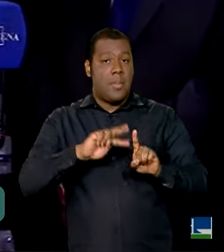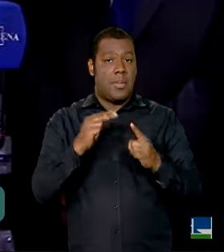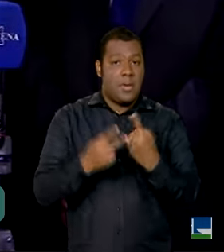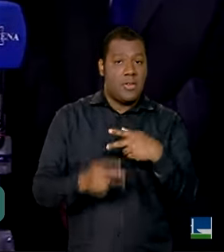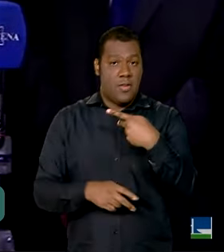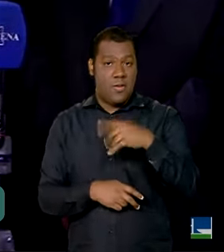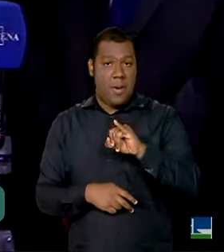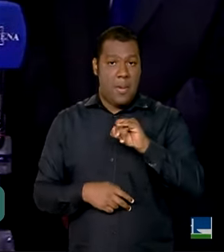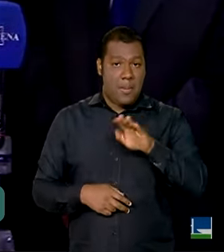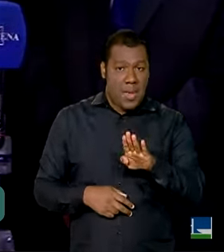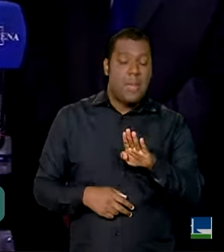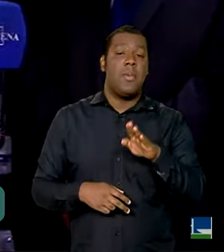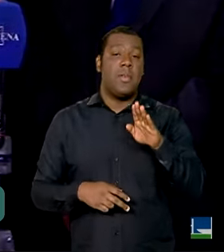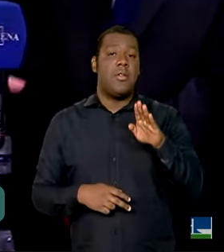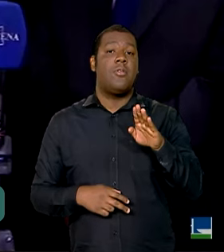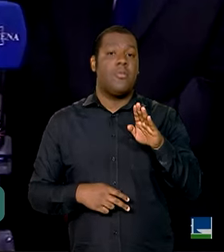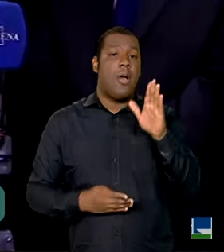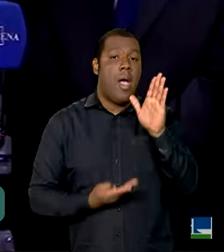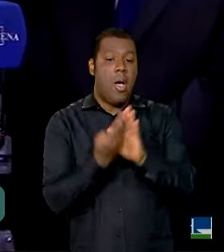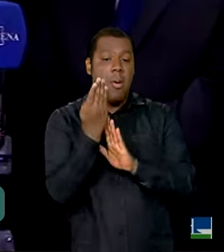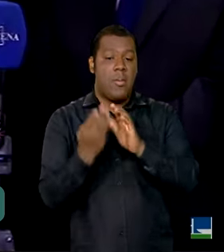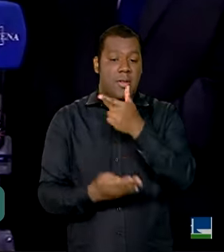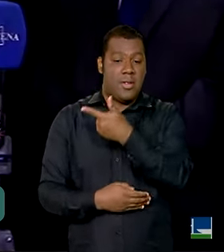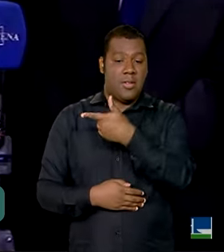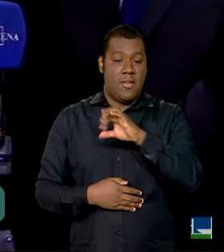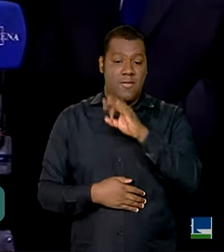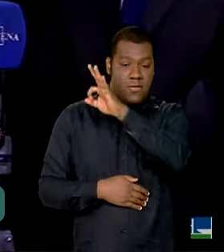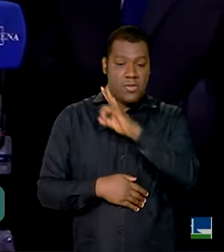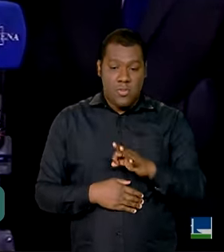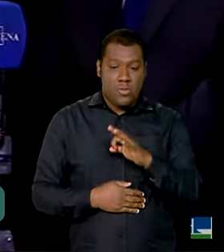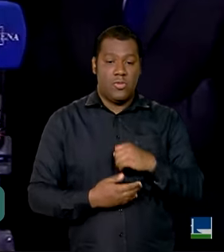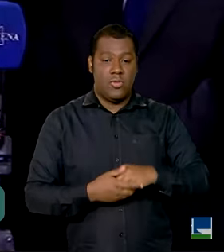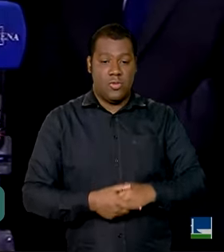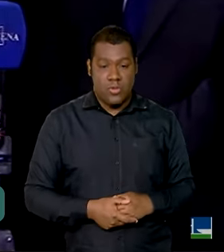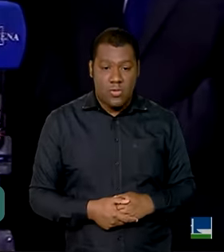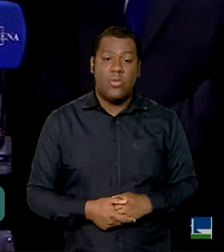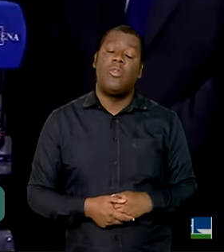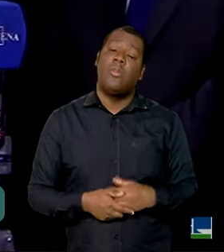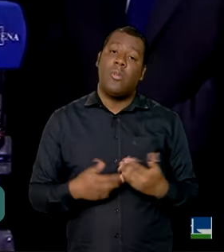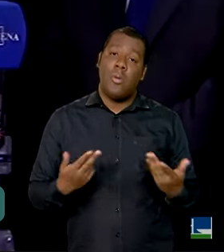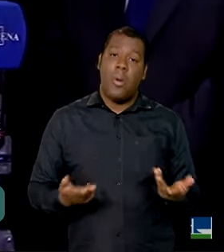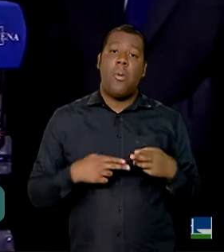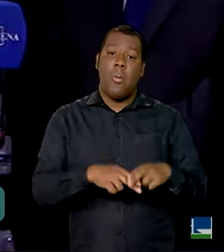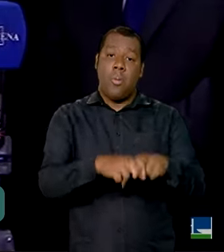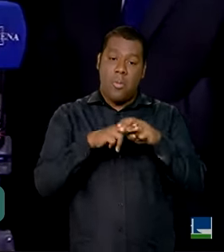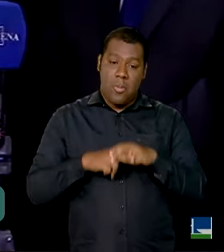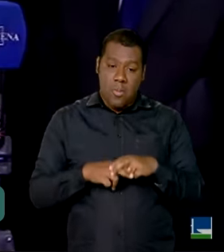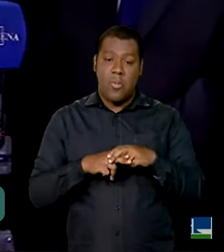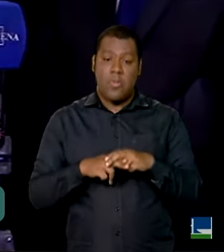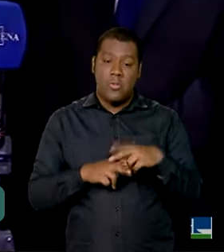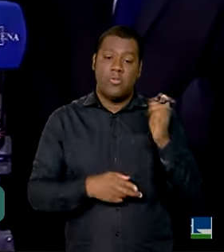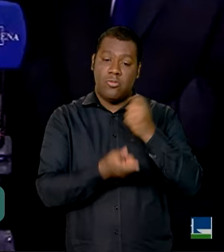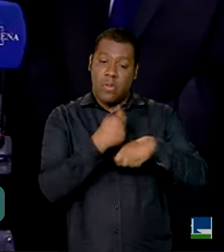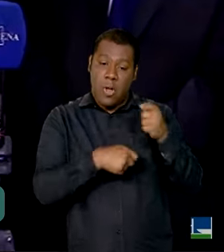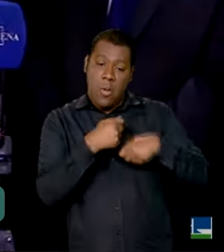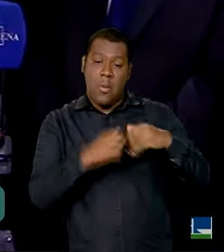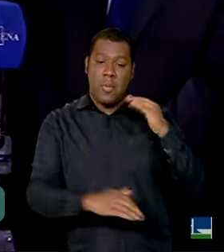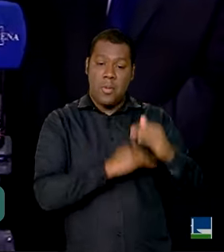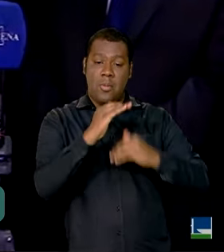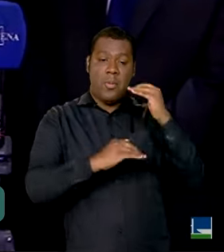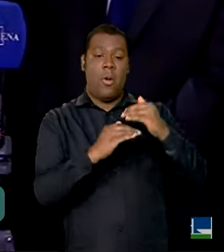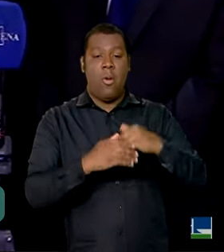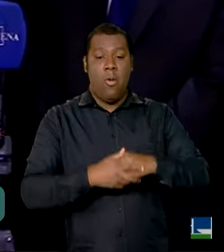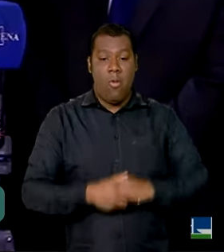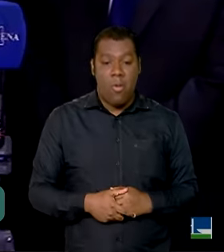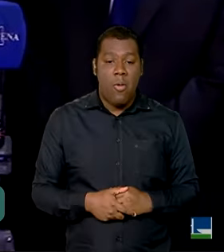20% diluído no tempo em função do ganho de eficiência que a nossa economia terá. Então, não se